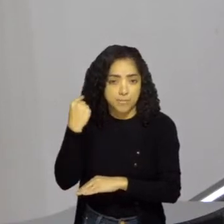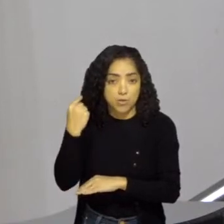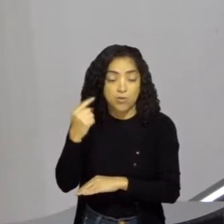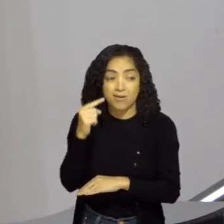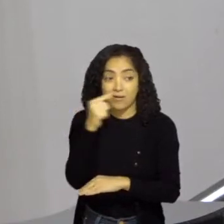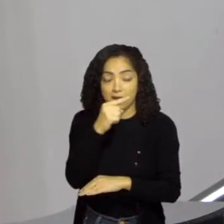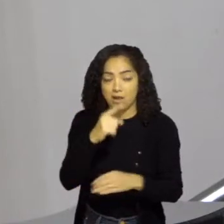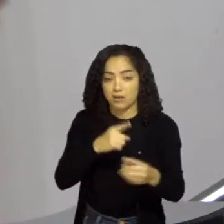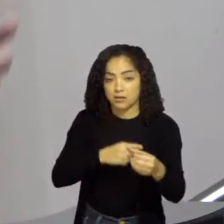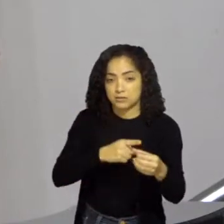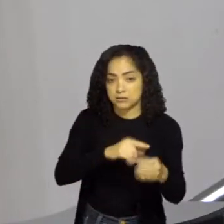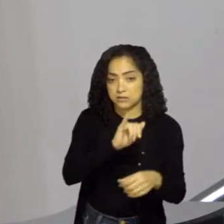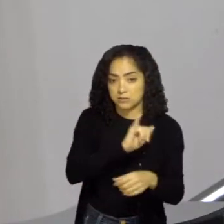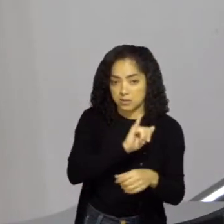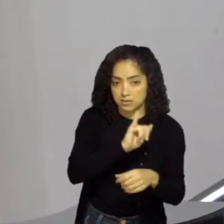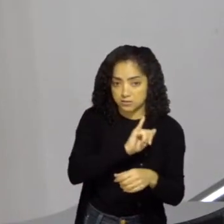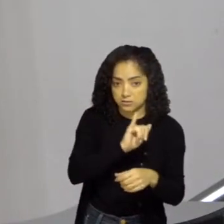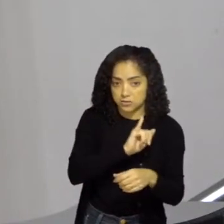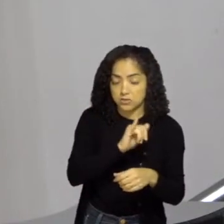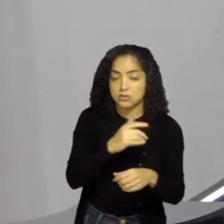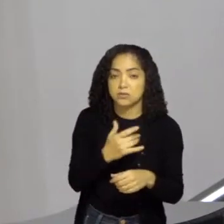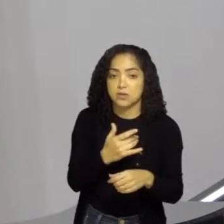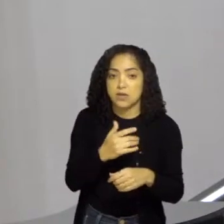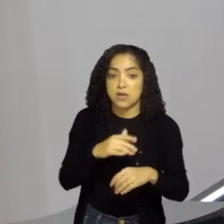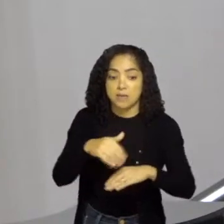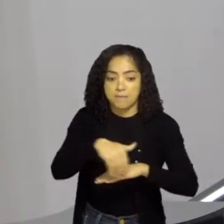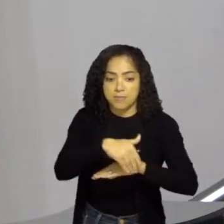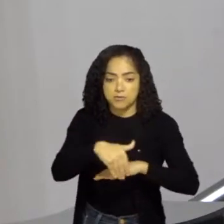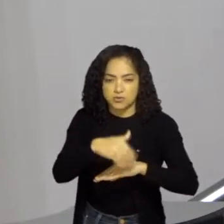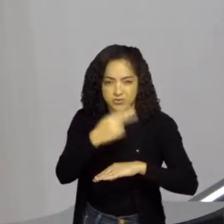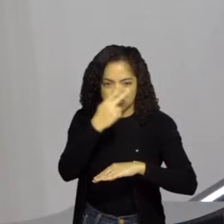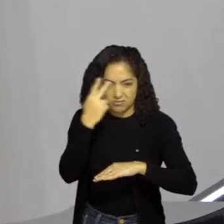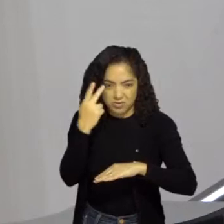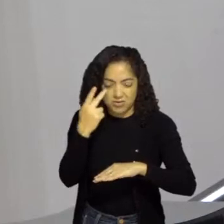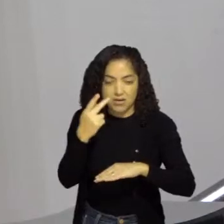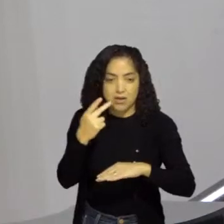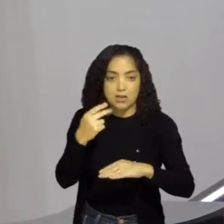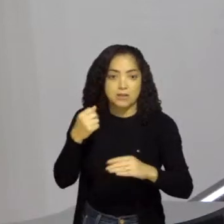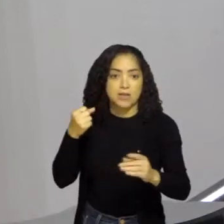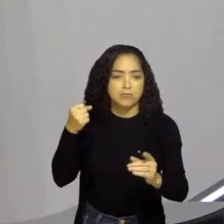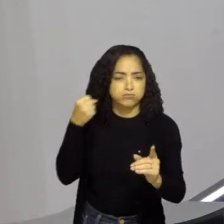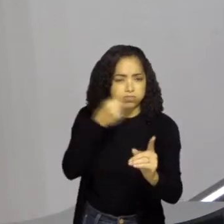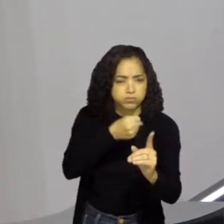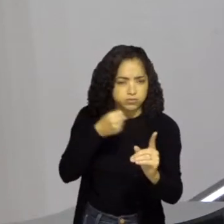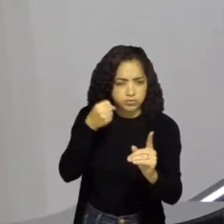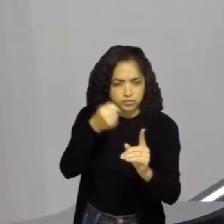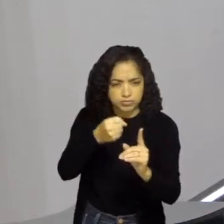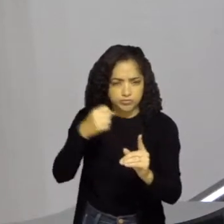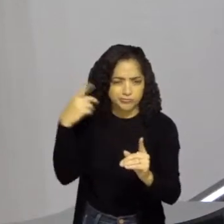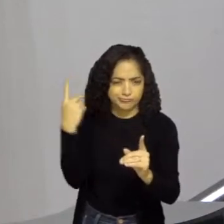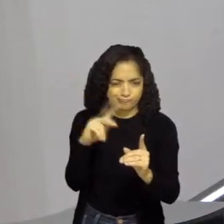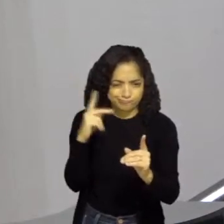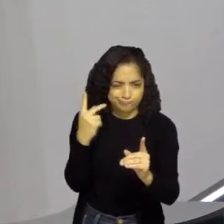Itajaí, onde moradores de rua agrediram um cidadão